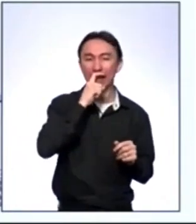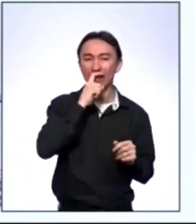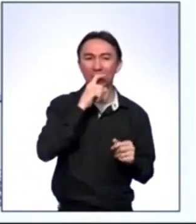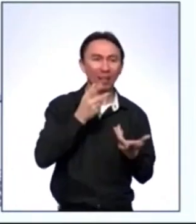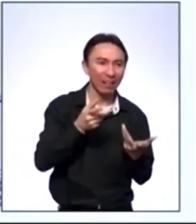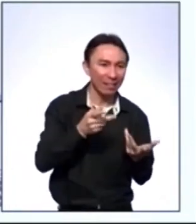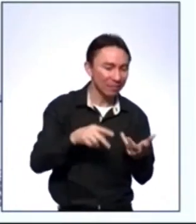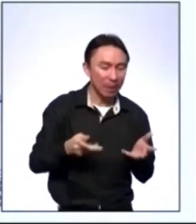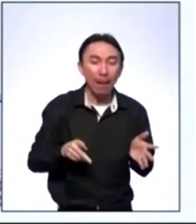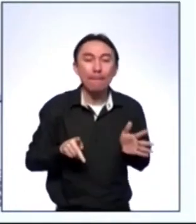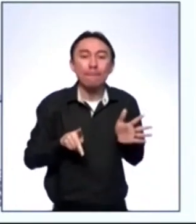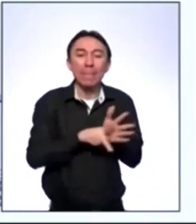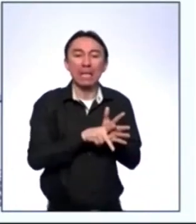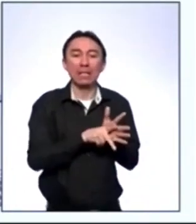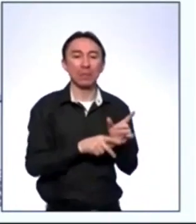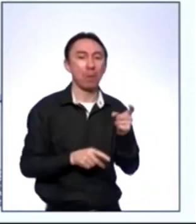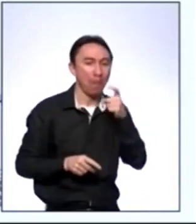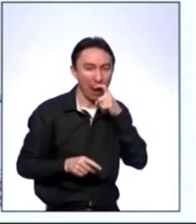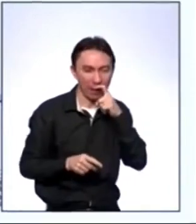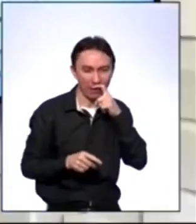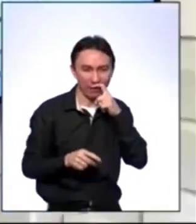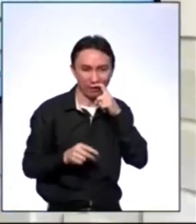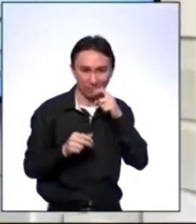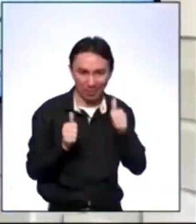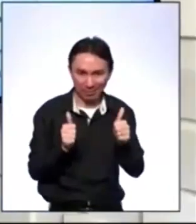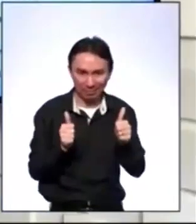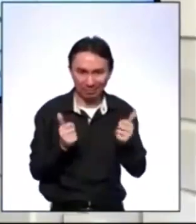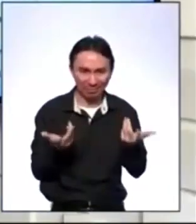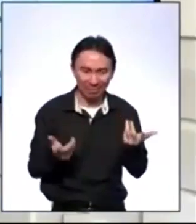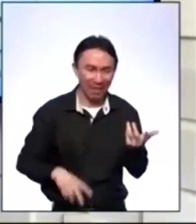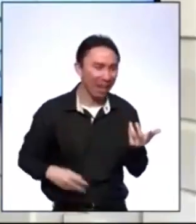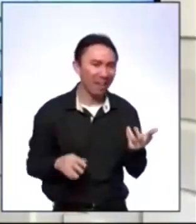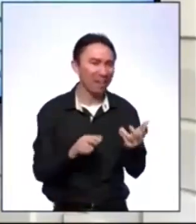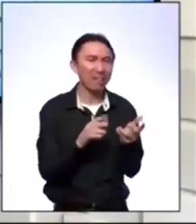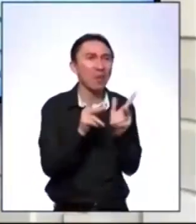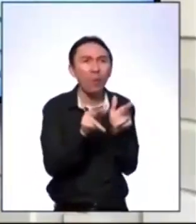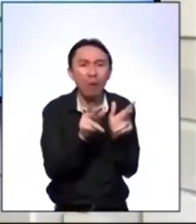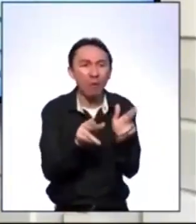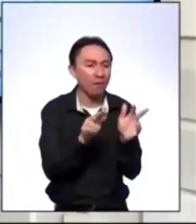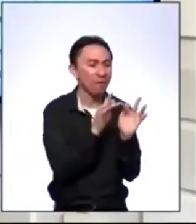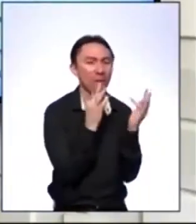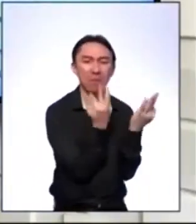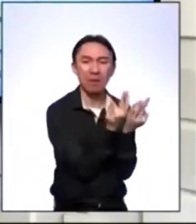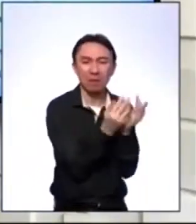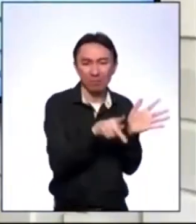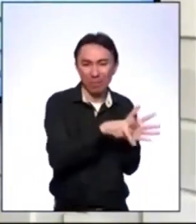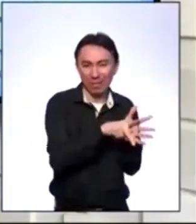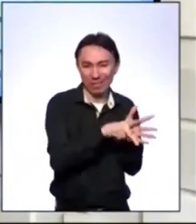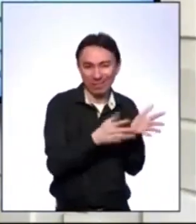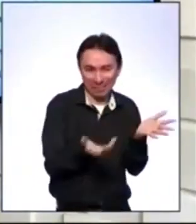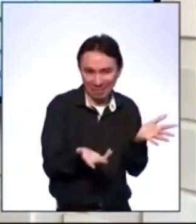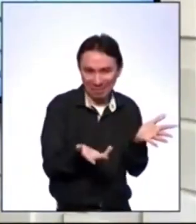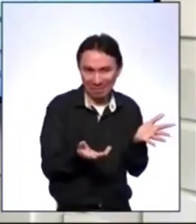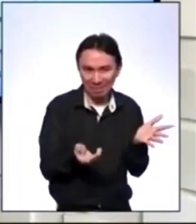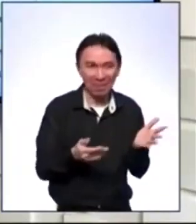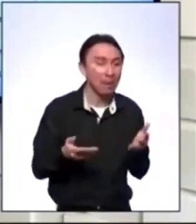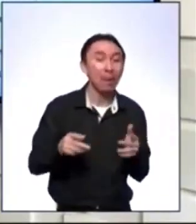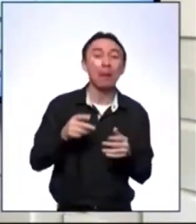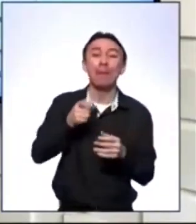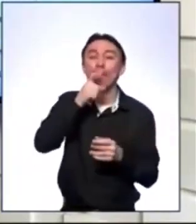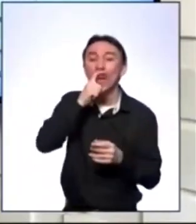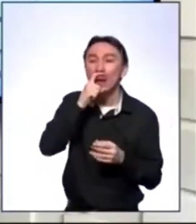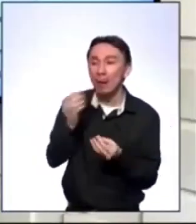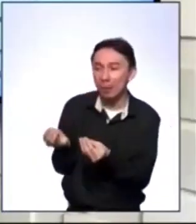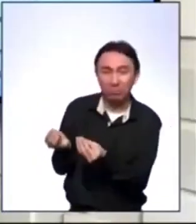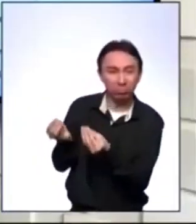do pai. Então, patrimônio originalmente, um bem de família, né? Eu recebi de meu pai um patrimônio, o patrimônio que